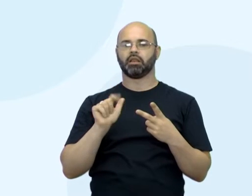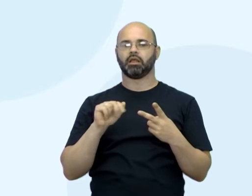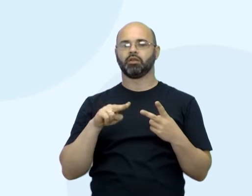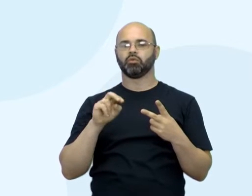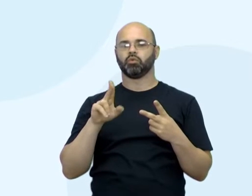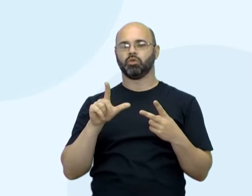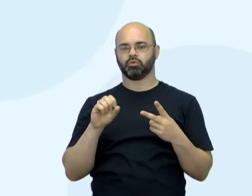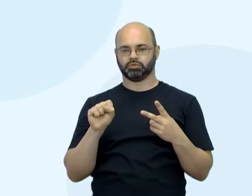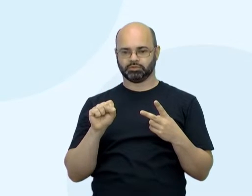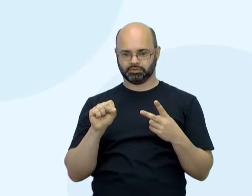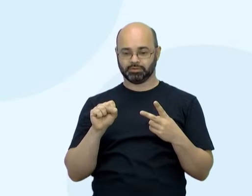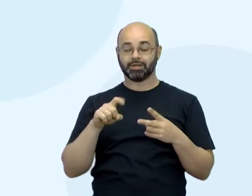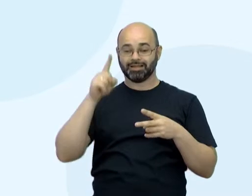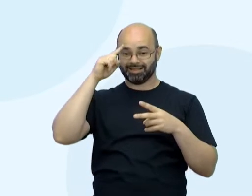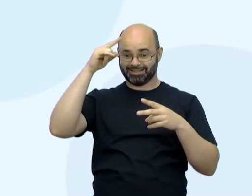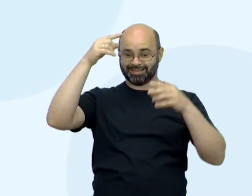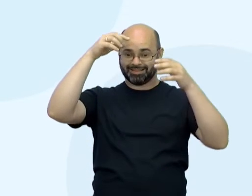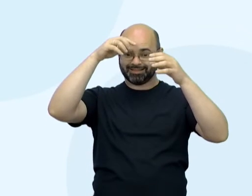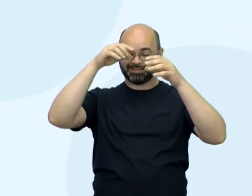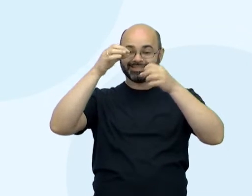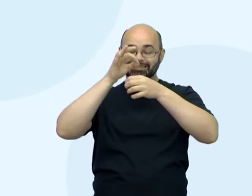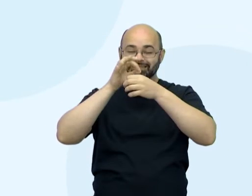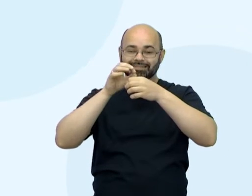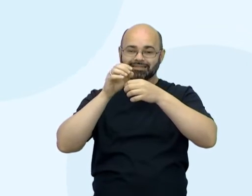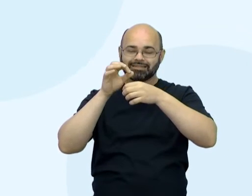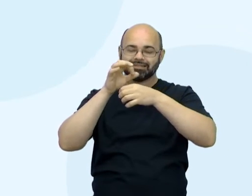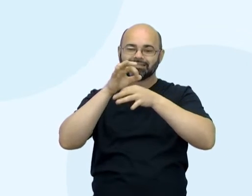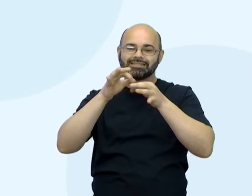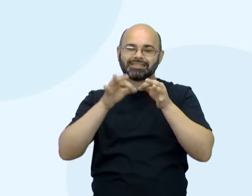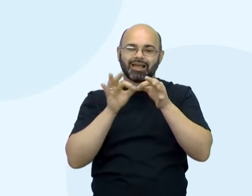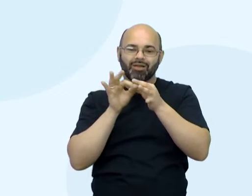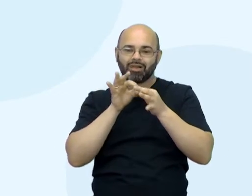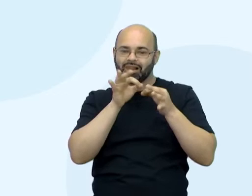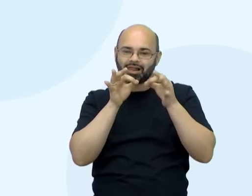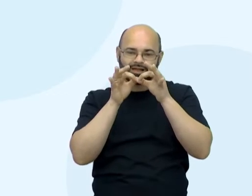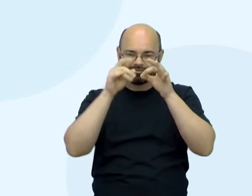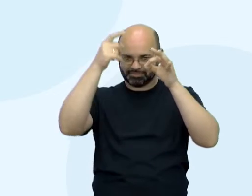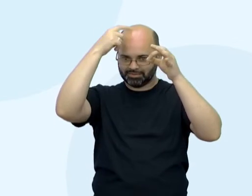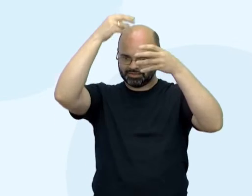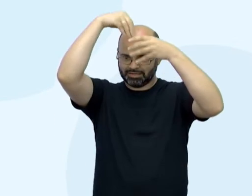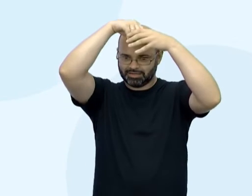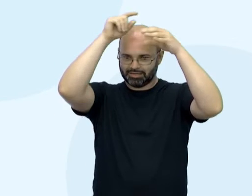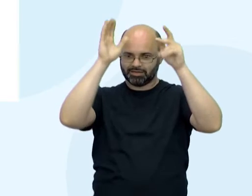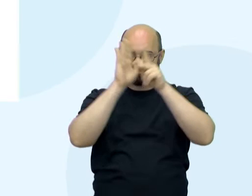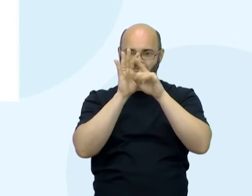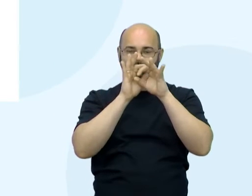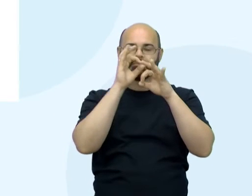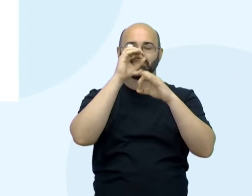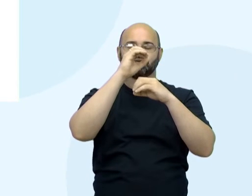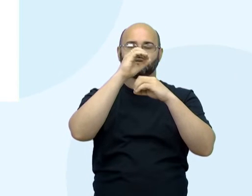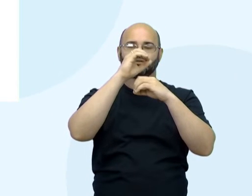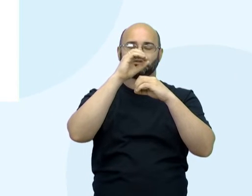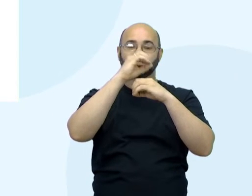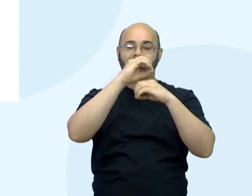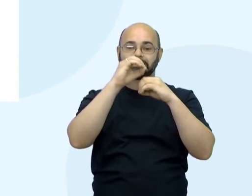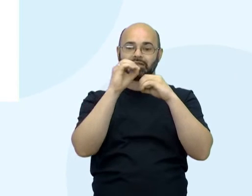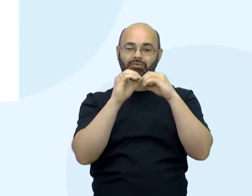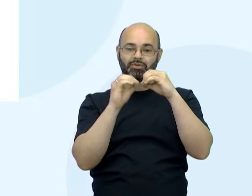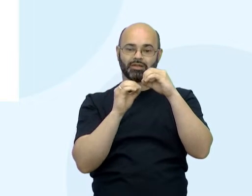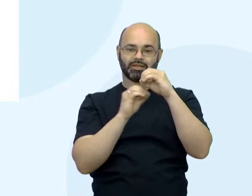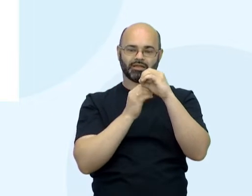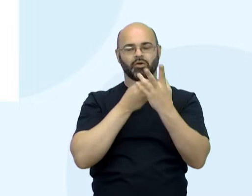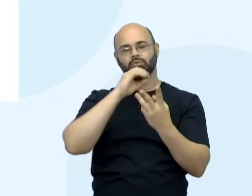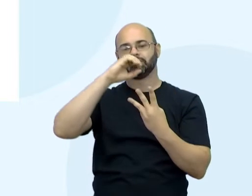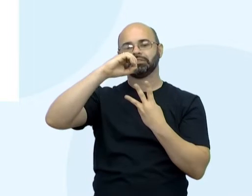é? O neurônio. Ah, mas o neurônio o que é mesmo? Ah, o neurônio é justamente o que o professor falou, que tem